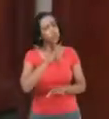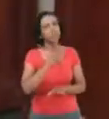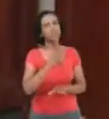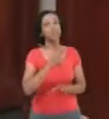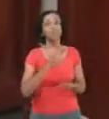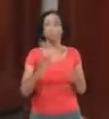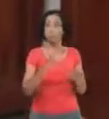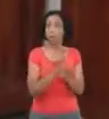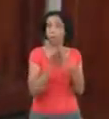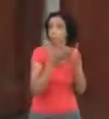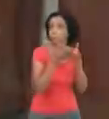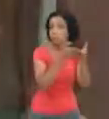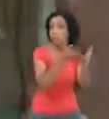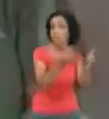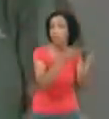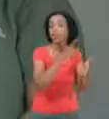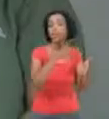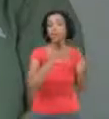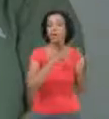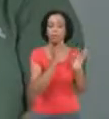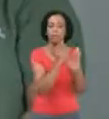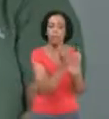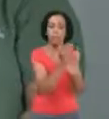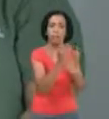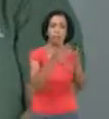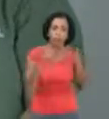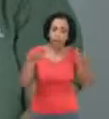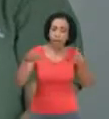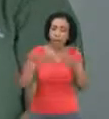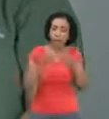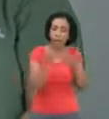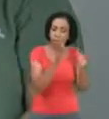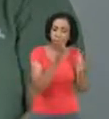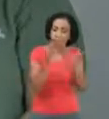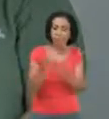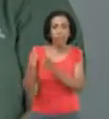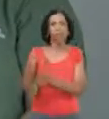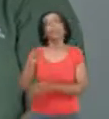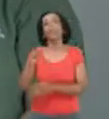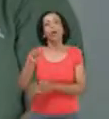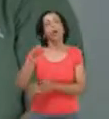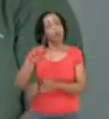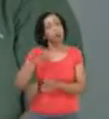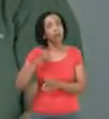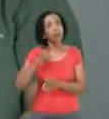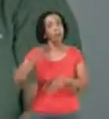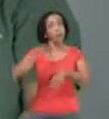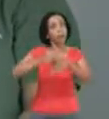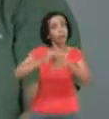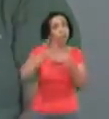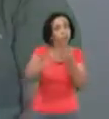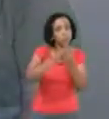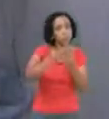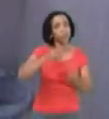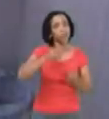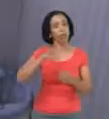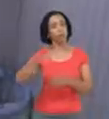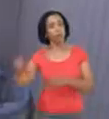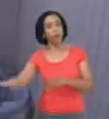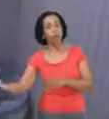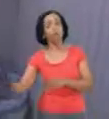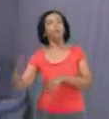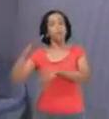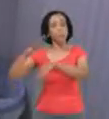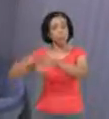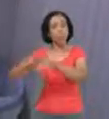geladeira. E nós temos 3 camarotes, cada camarote é suíte, nós temos fora